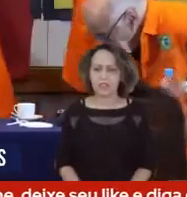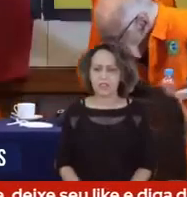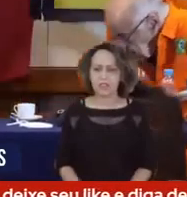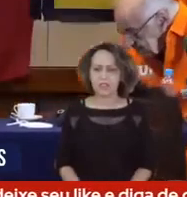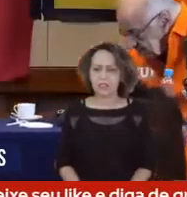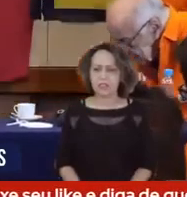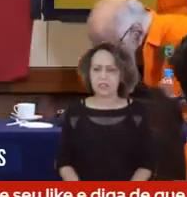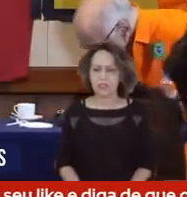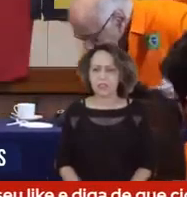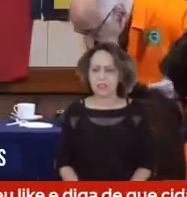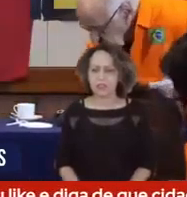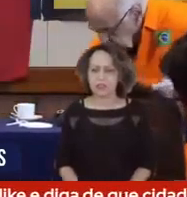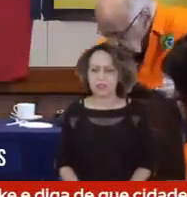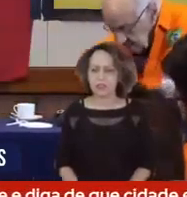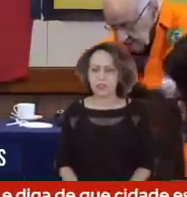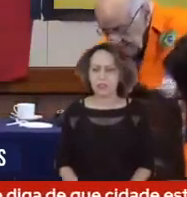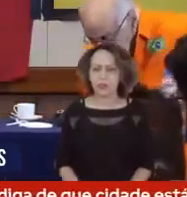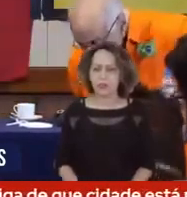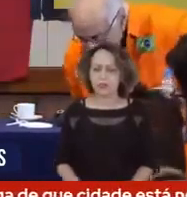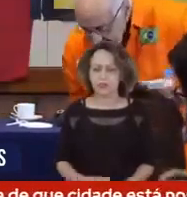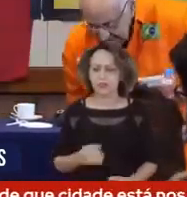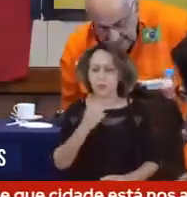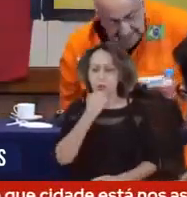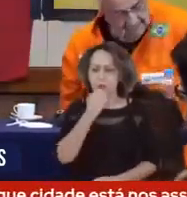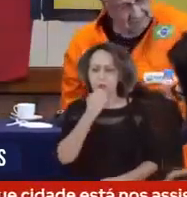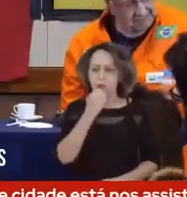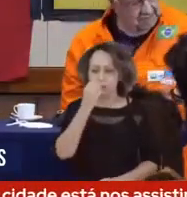Obrigada, David. Obrigada pelo jaleco.